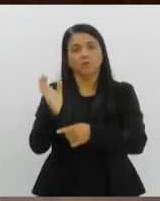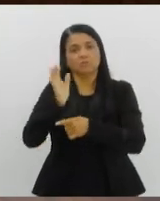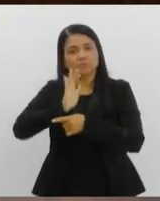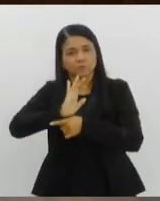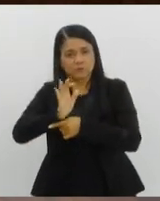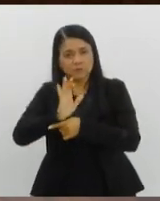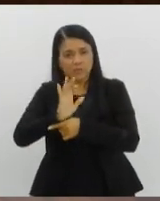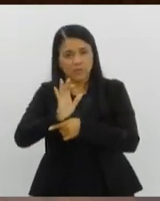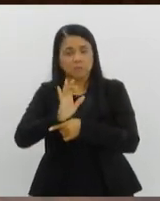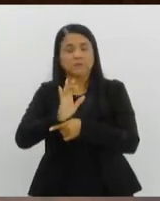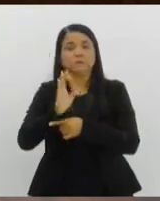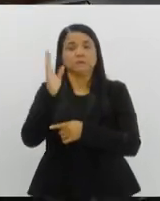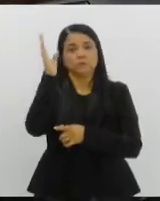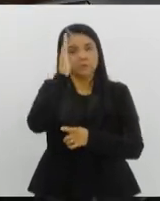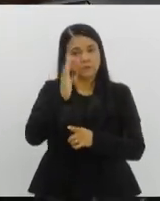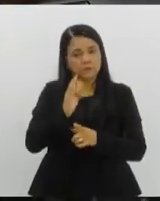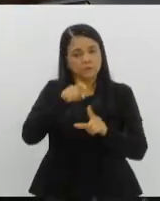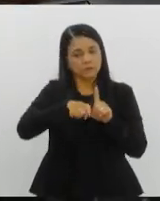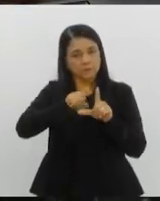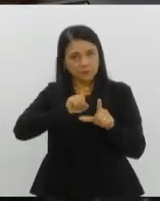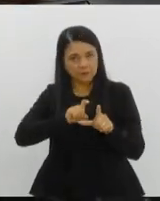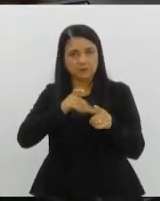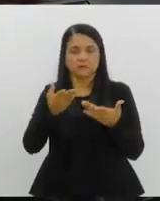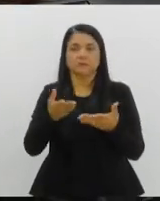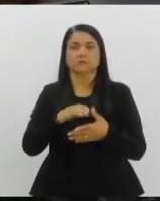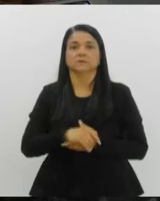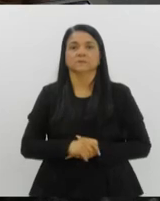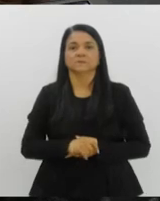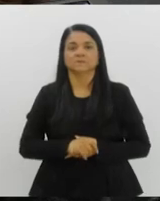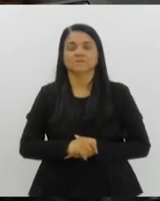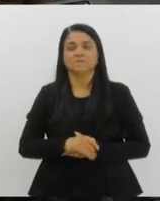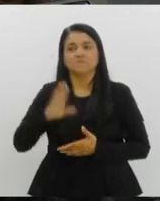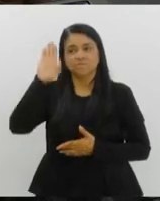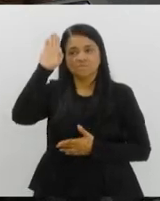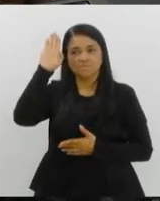do nosso país. Para declarar, presidente.